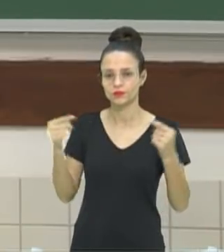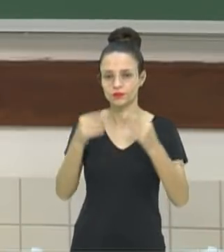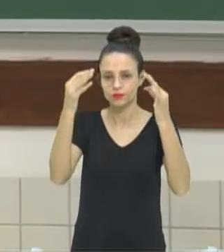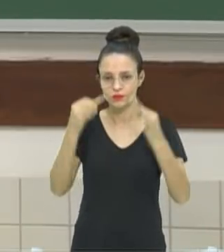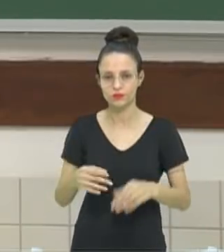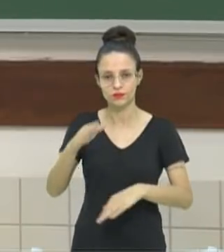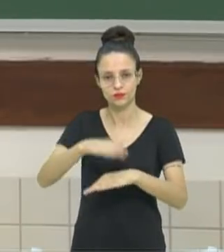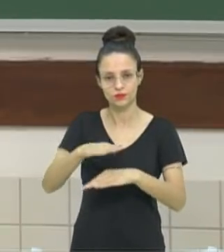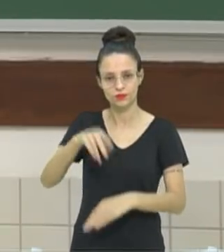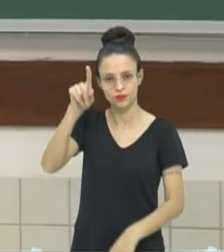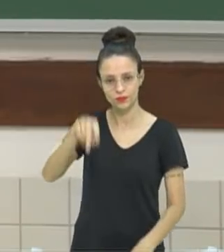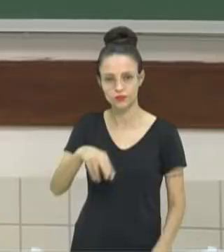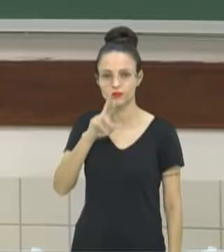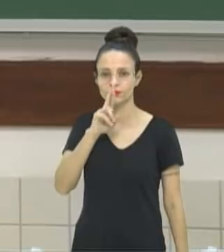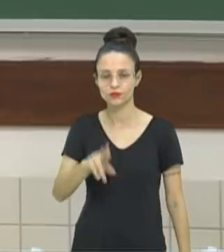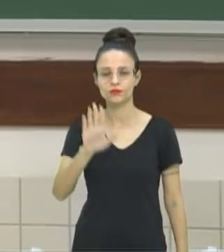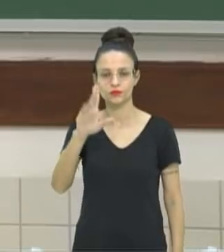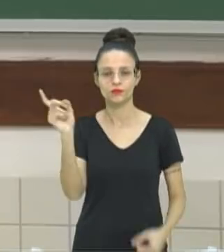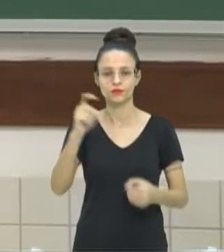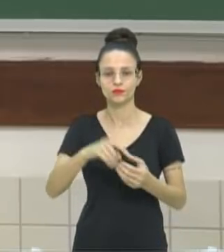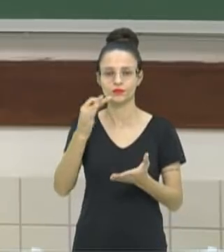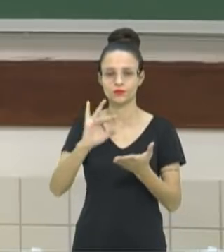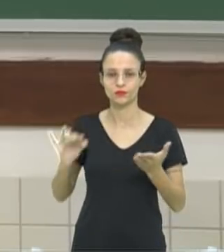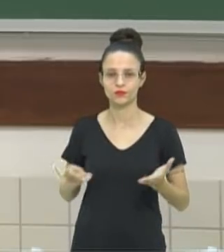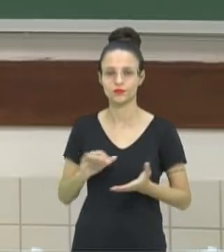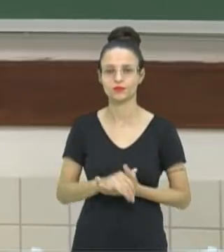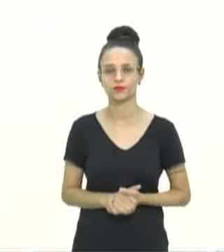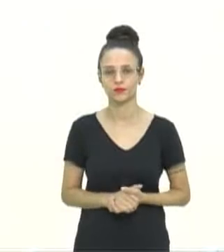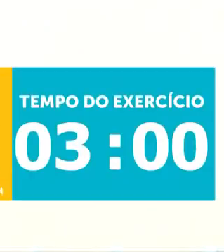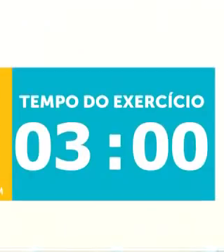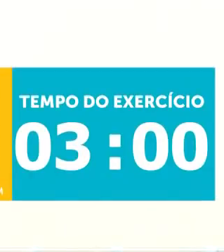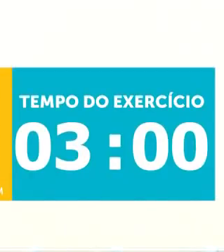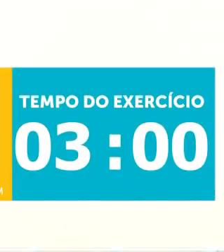adequadamente. Então, façam a leitura, respondam e a gente já volta para corrigir junto.